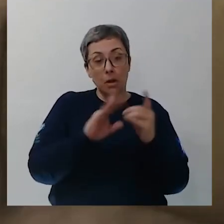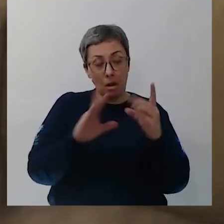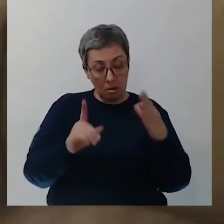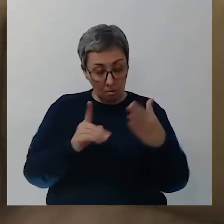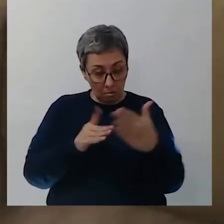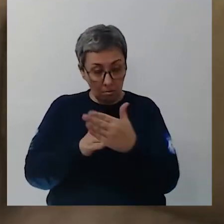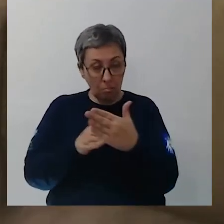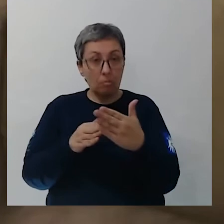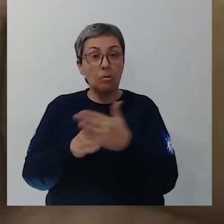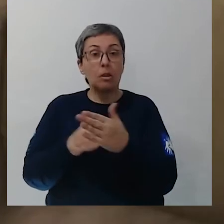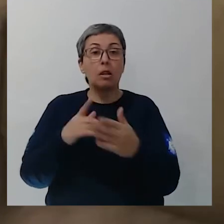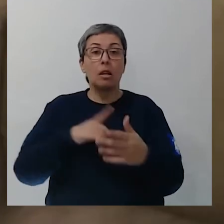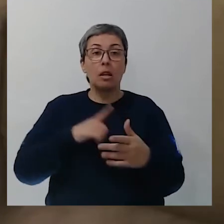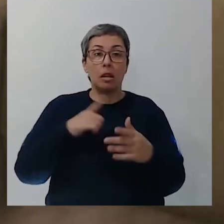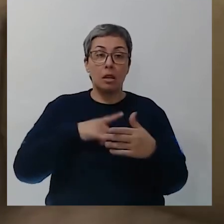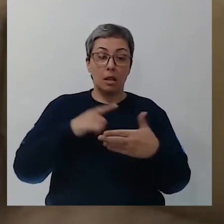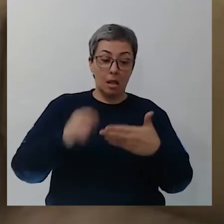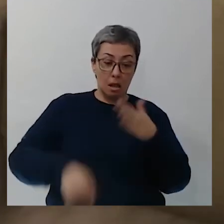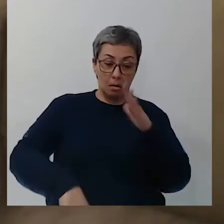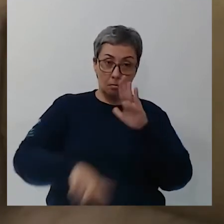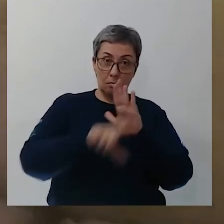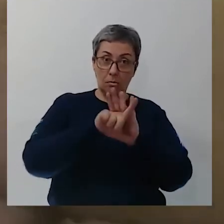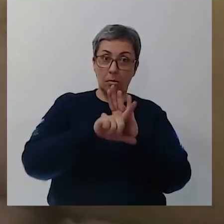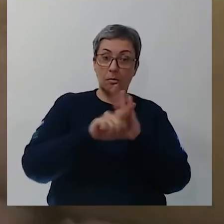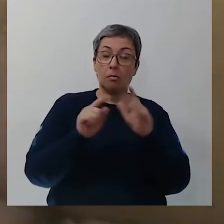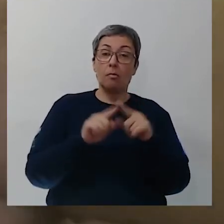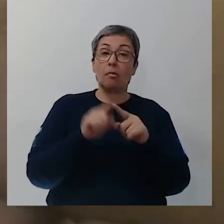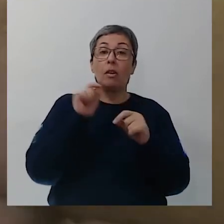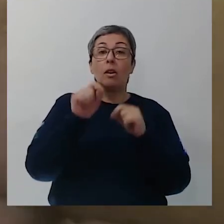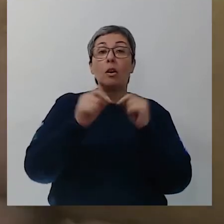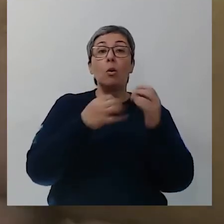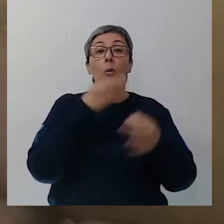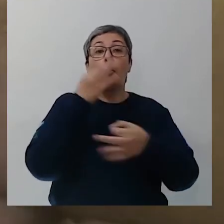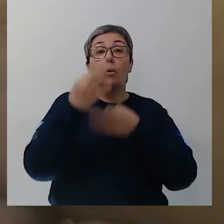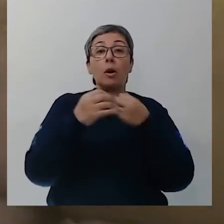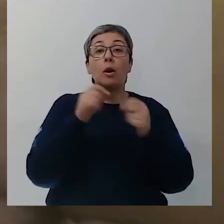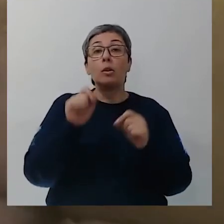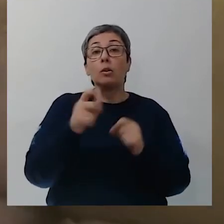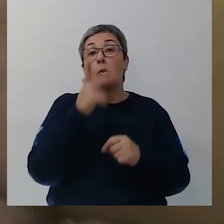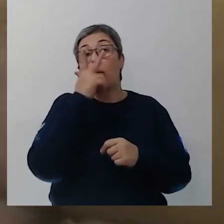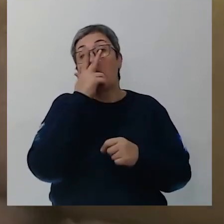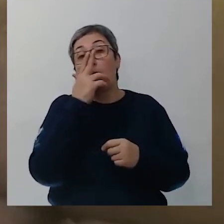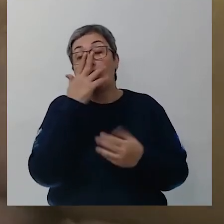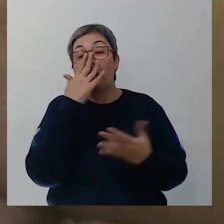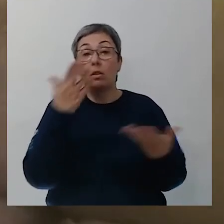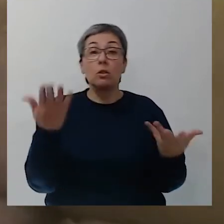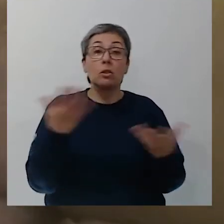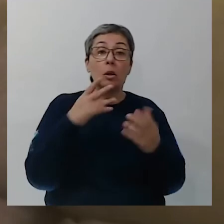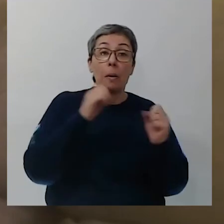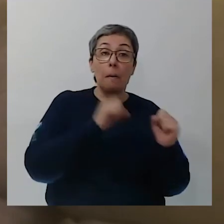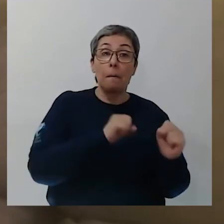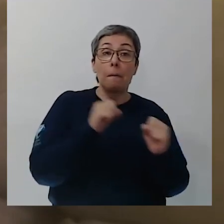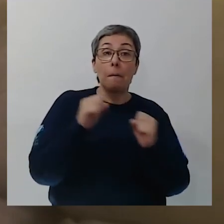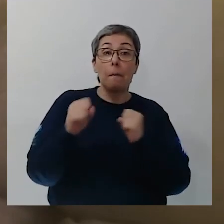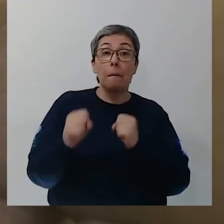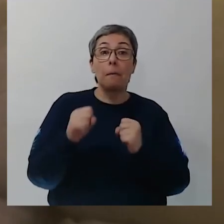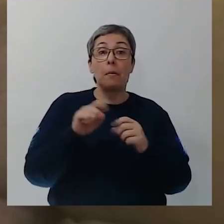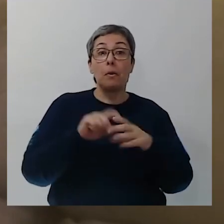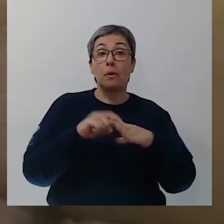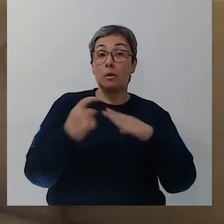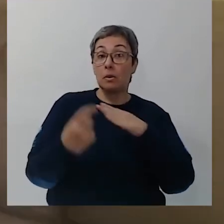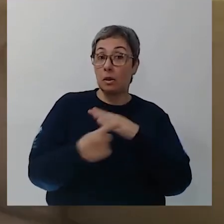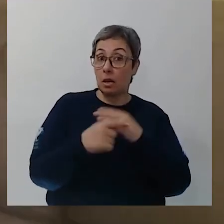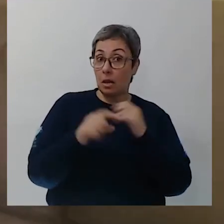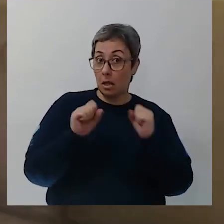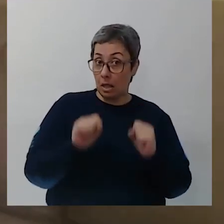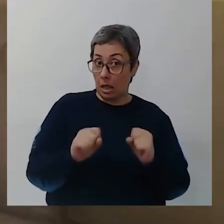possui limites e que são previstos em lei. E agora eu quero saber a sua opinião. O que você acha sobre esse poder das redes